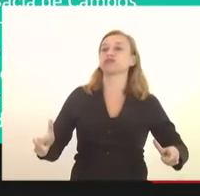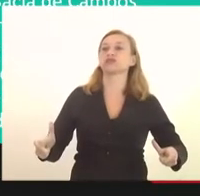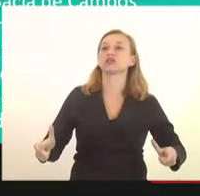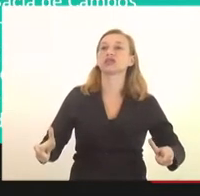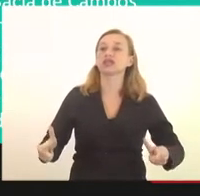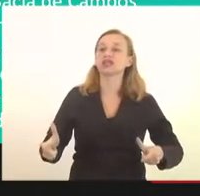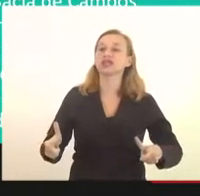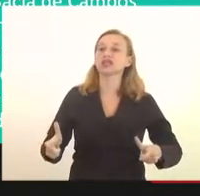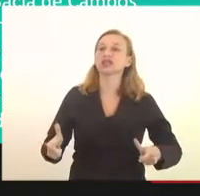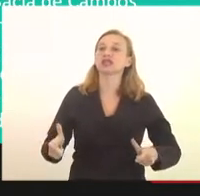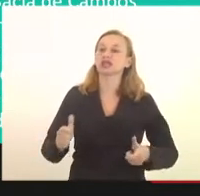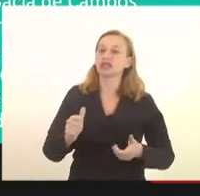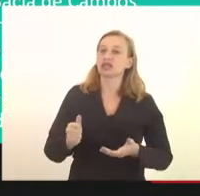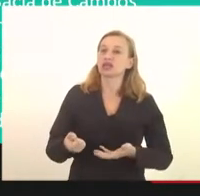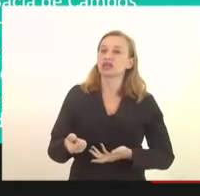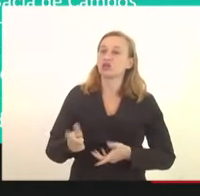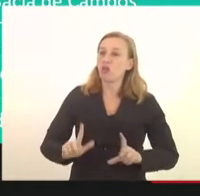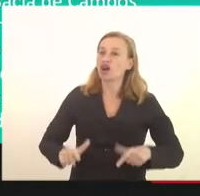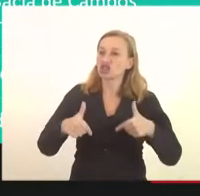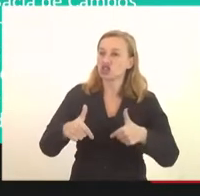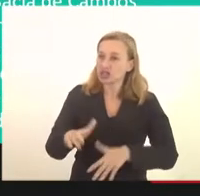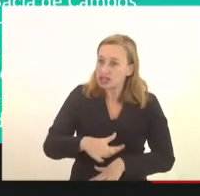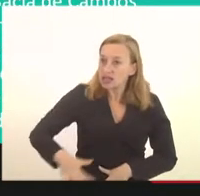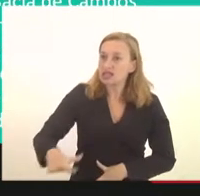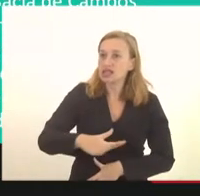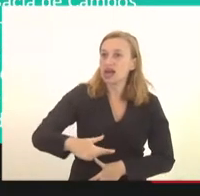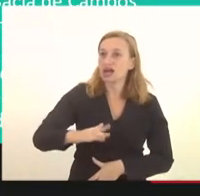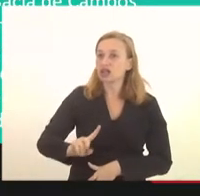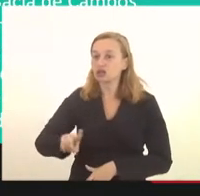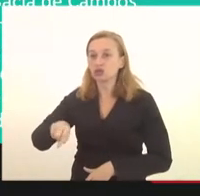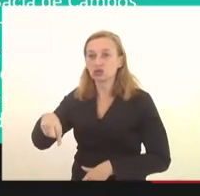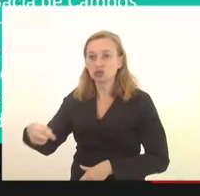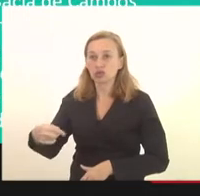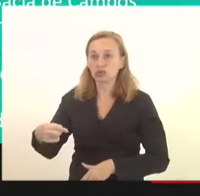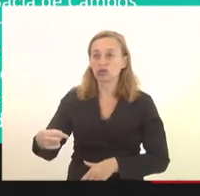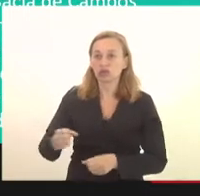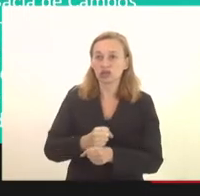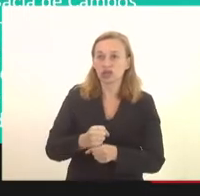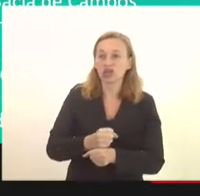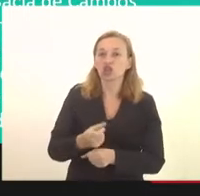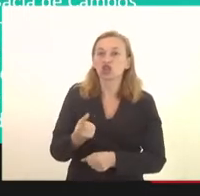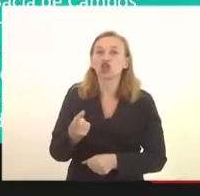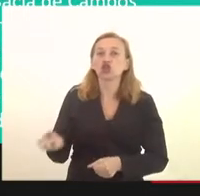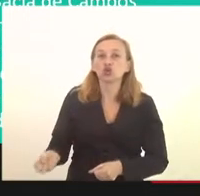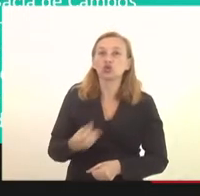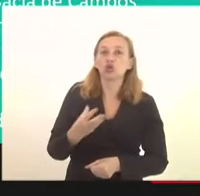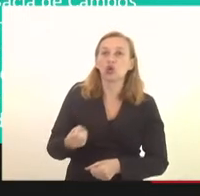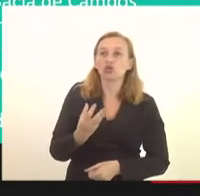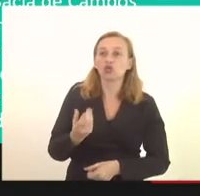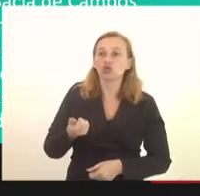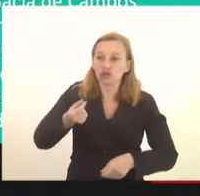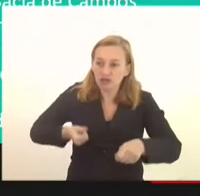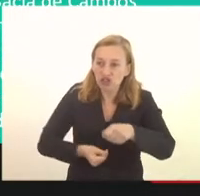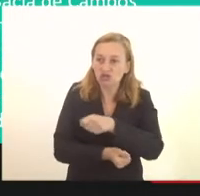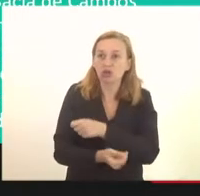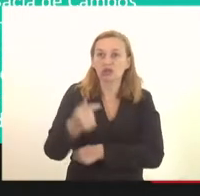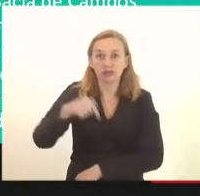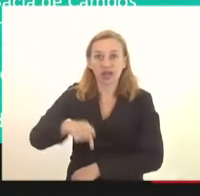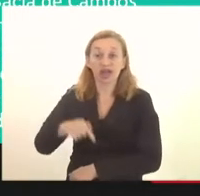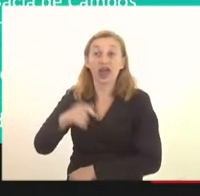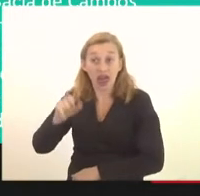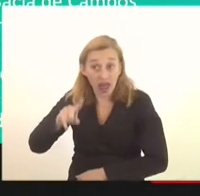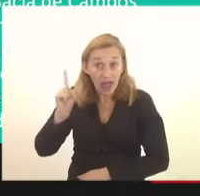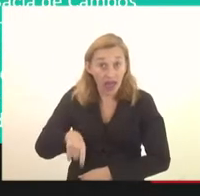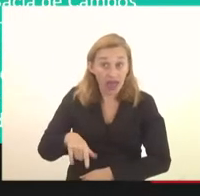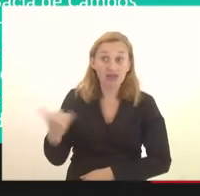dessas áreas. Então, para as próximas rodadas, isso tende a trazer novos investimentos para cá. Então, é um poço muito importante, porque ele realmente